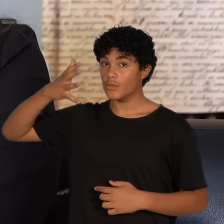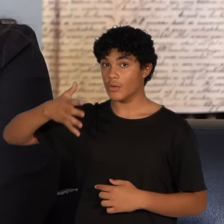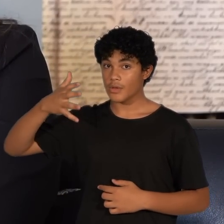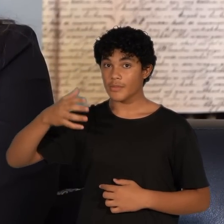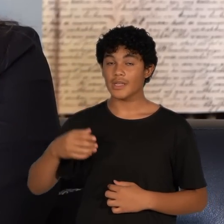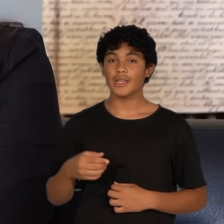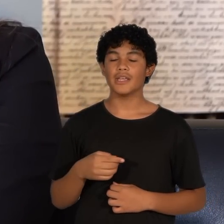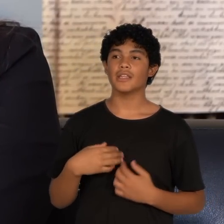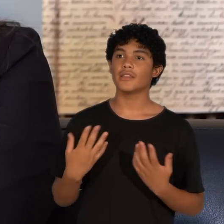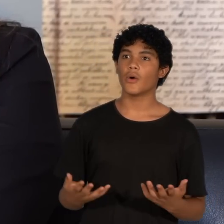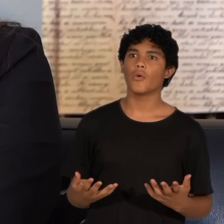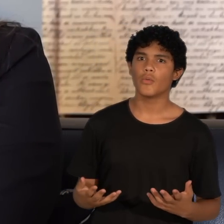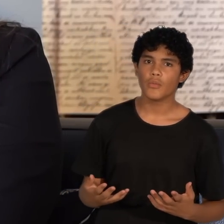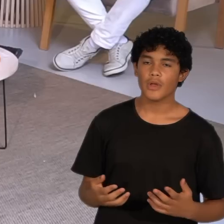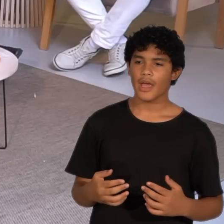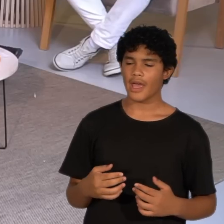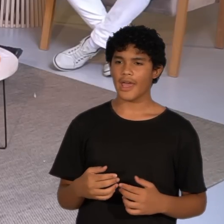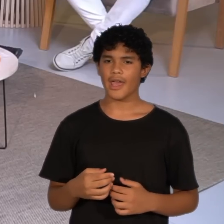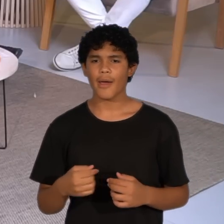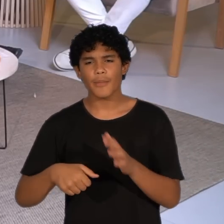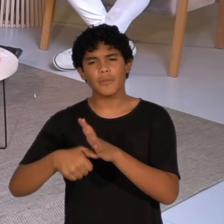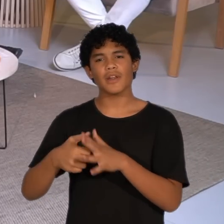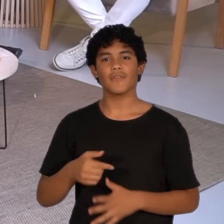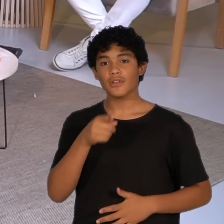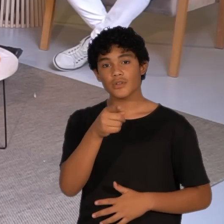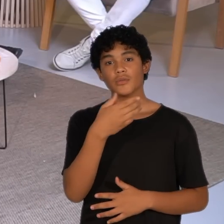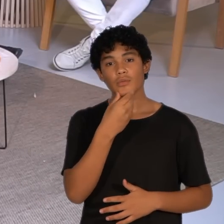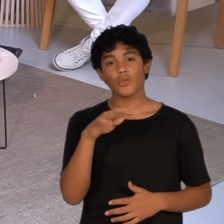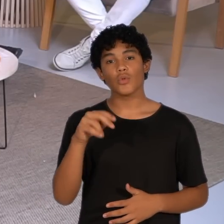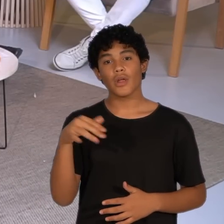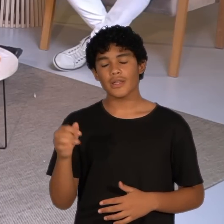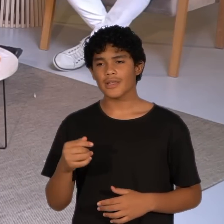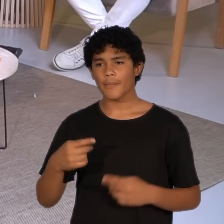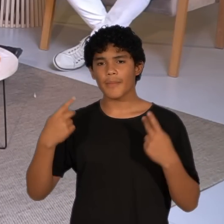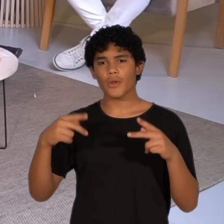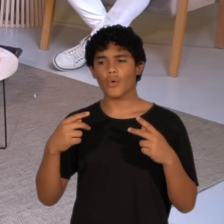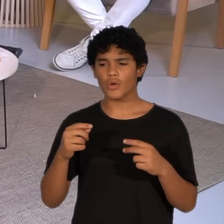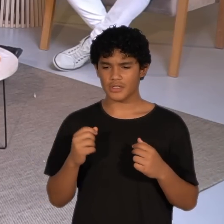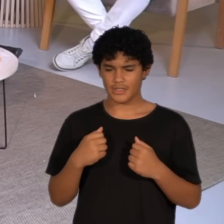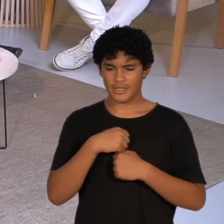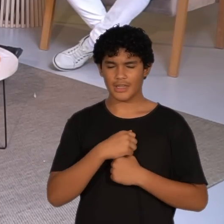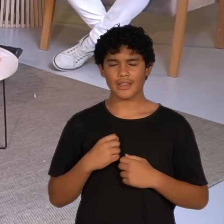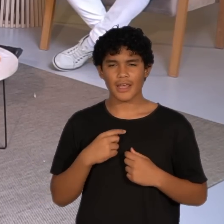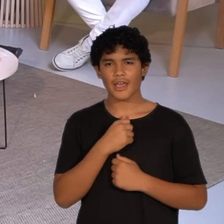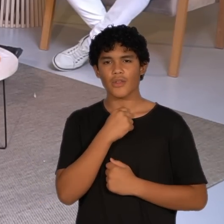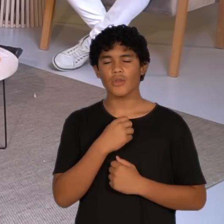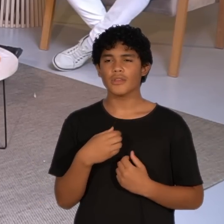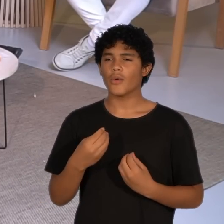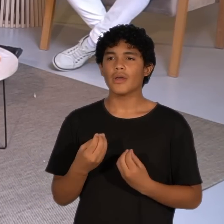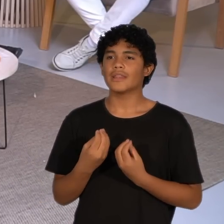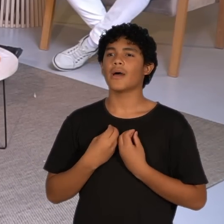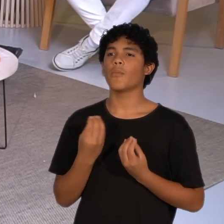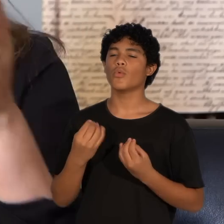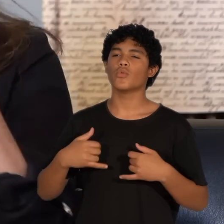E ele, acho que foi a primeira vez que você pregou todo de terno, tudo bonitinho, a coisa mais linda. E que orgulho eu estou aqui desse